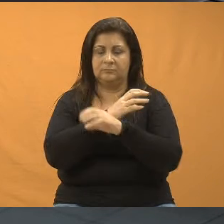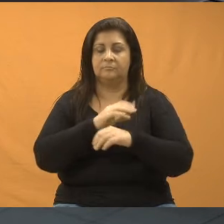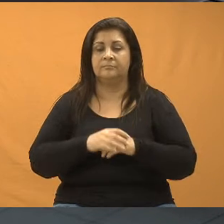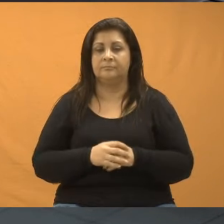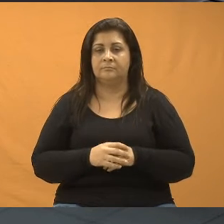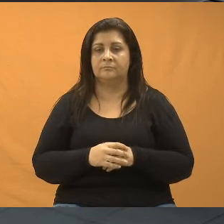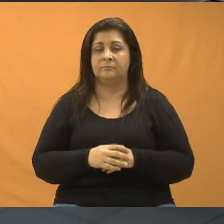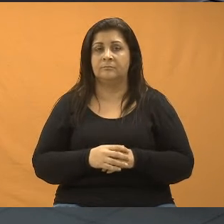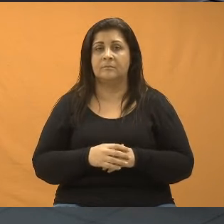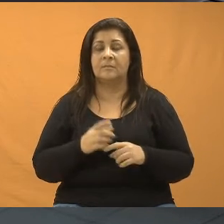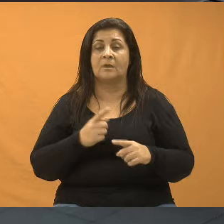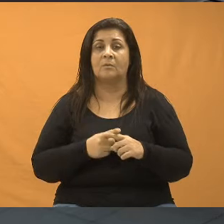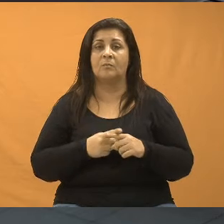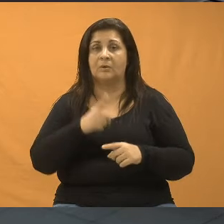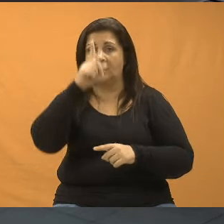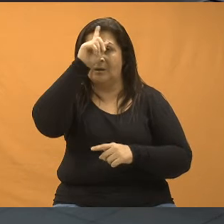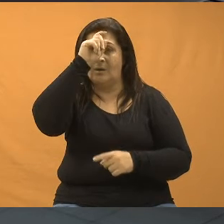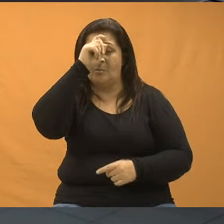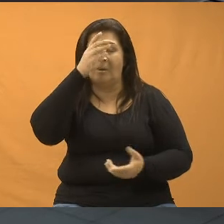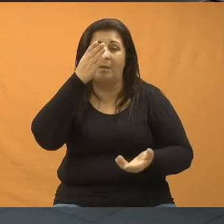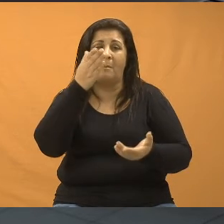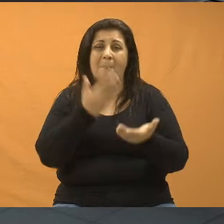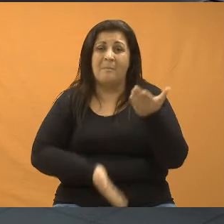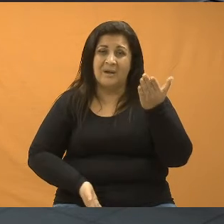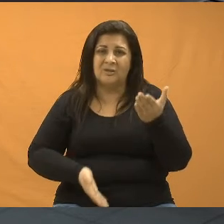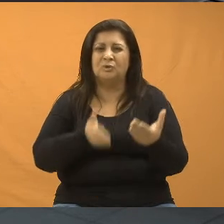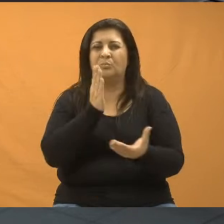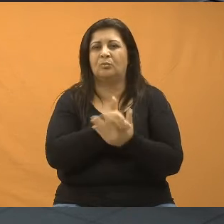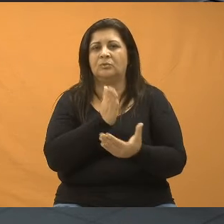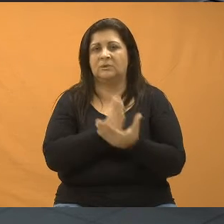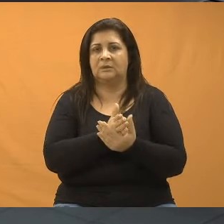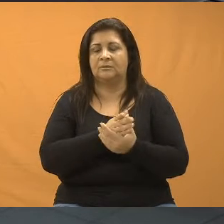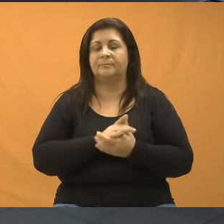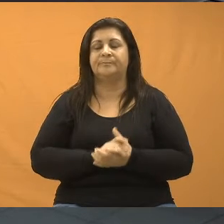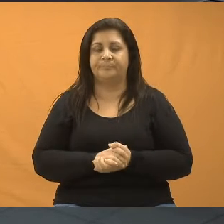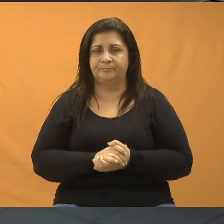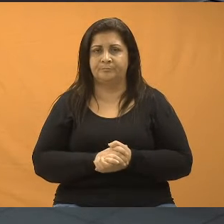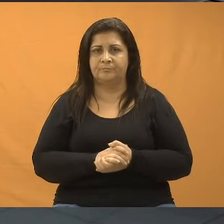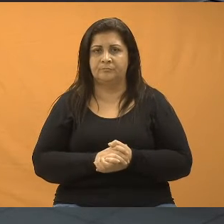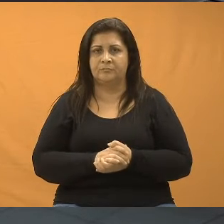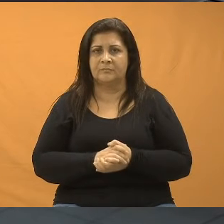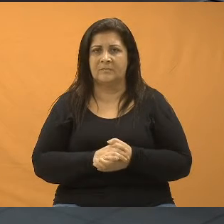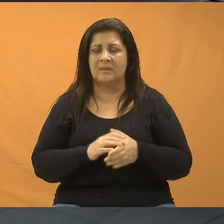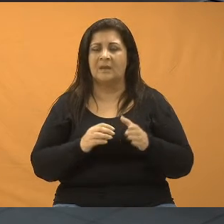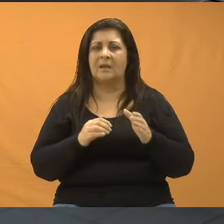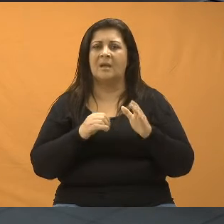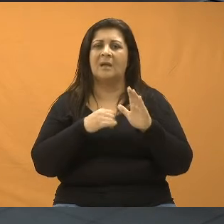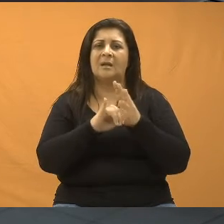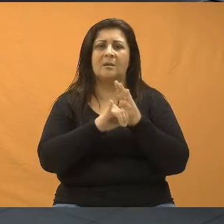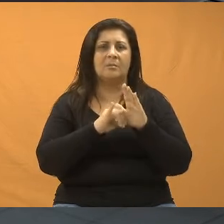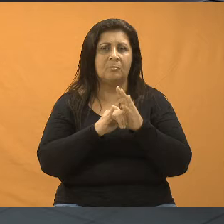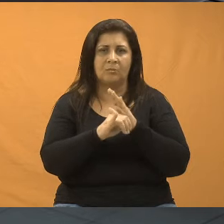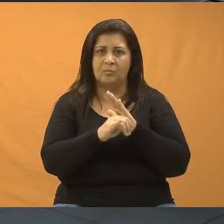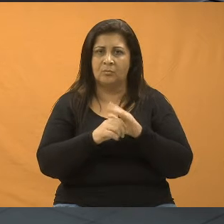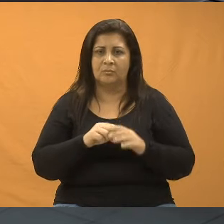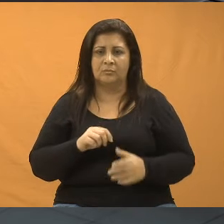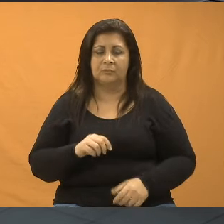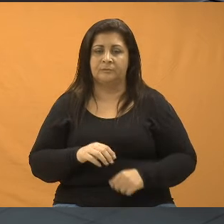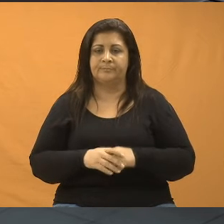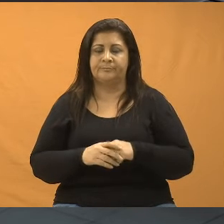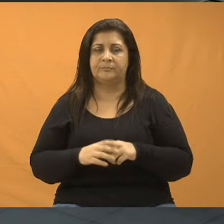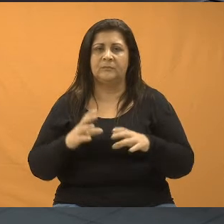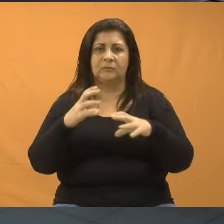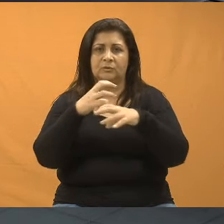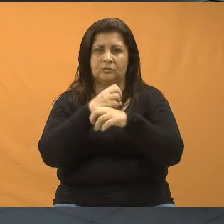acordos trabalhistas que a Santa Casa perdeu. Essa dívida é de recursos do fisco que não foram recolhidos. Então, se somar